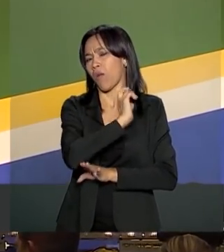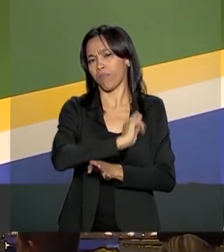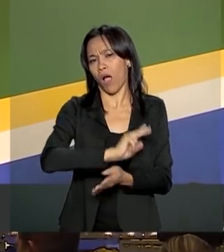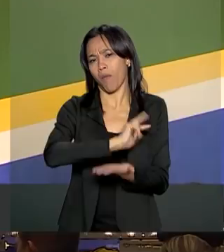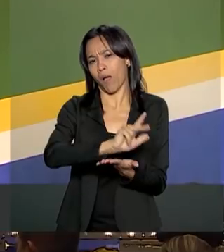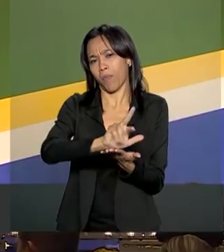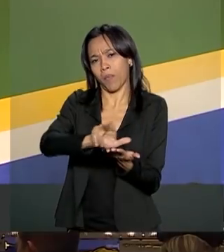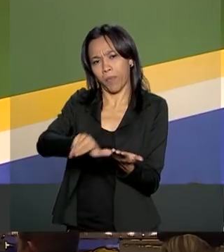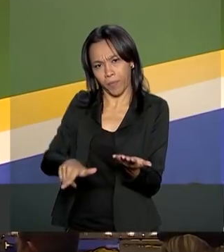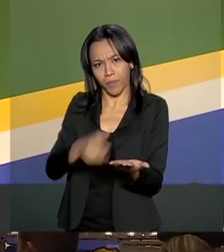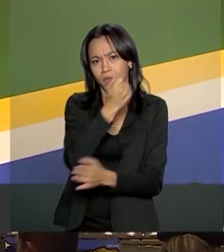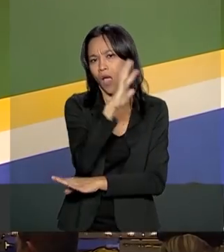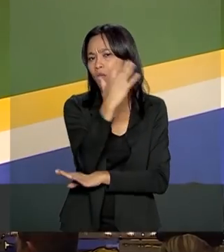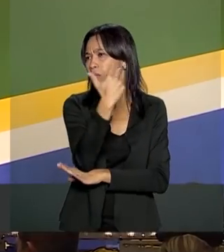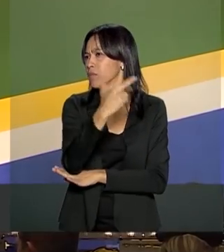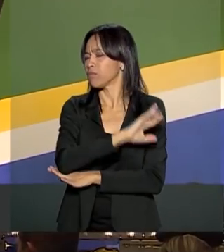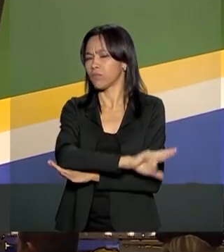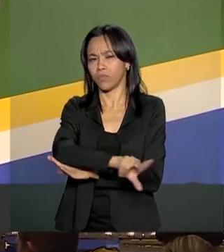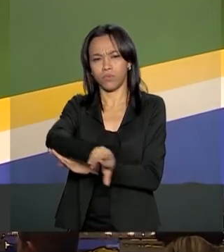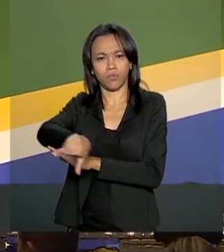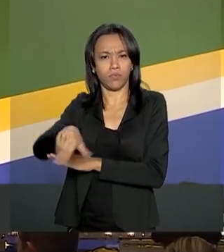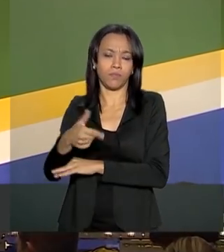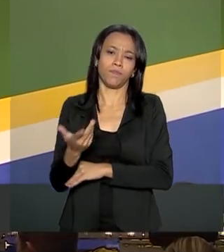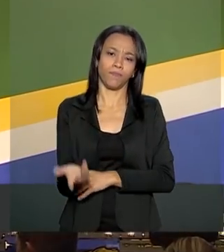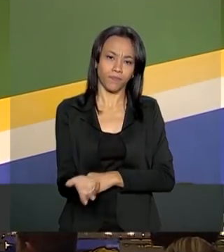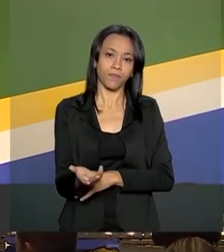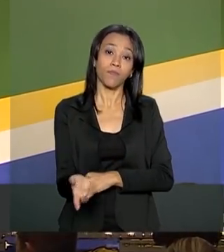que me acompanha, mais do que um conhecimento,